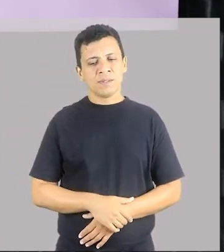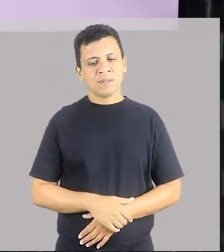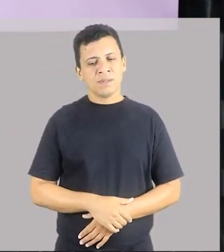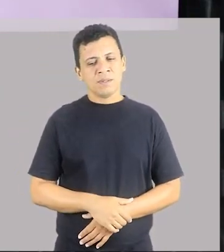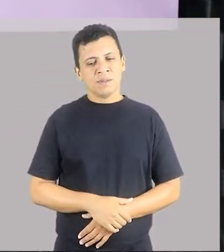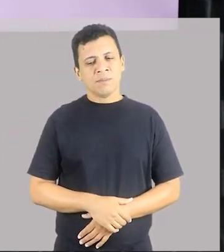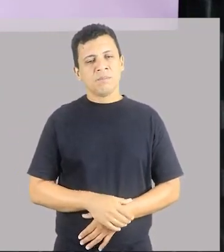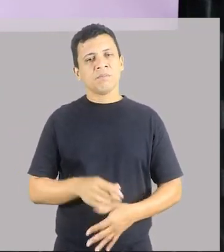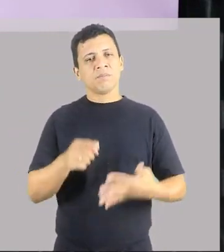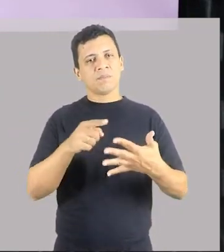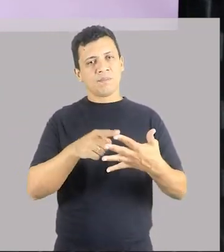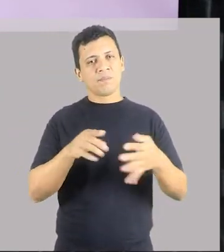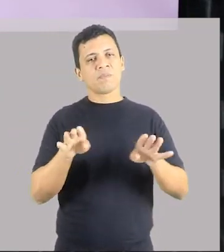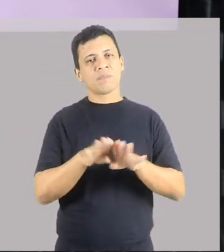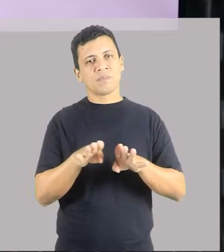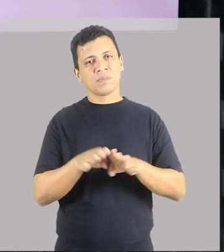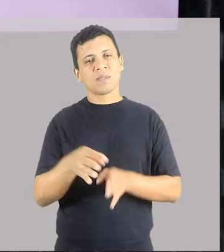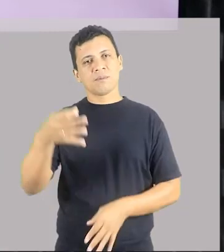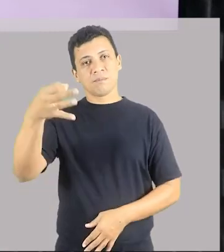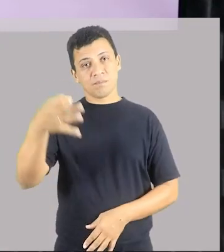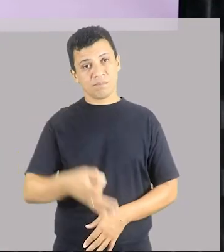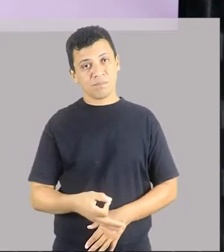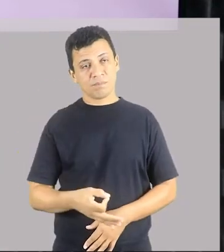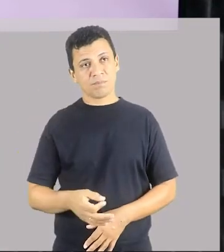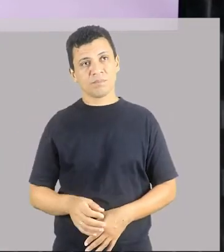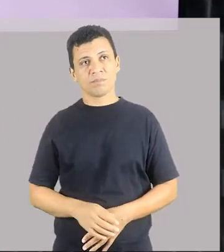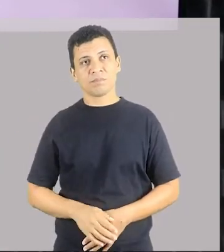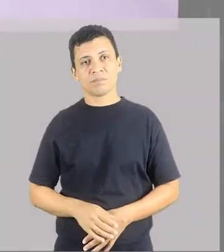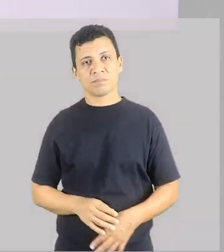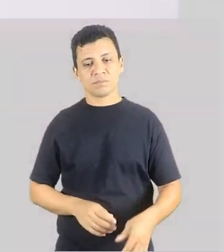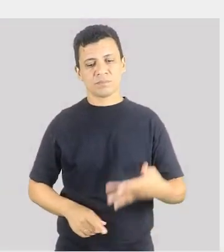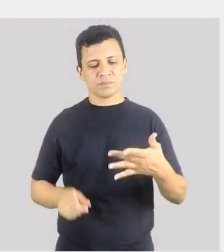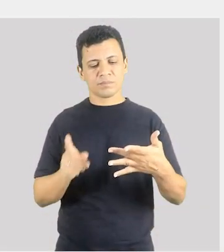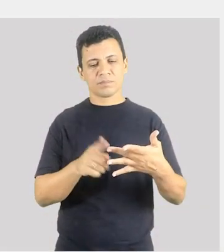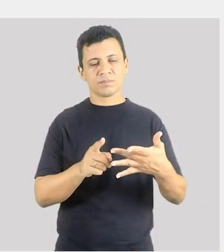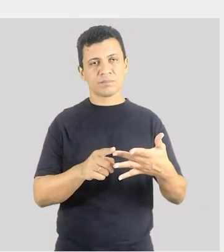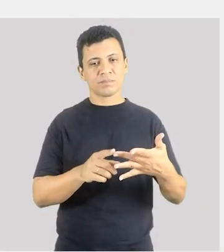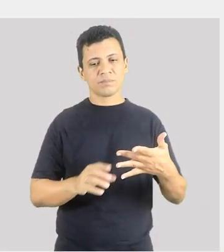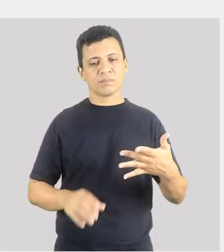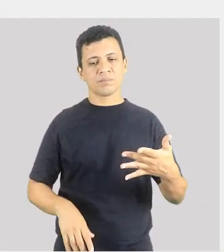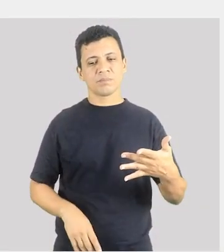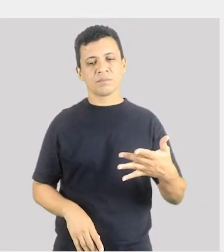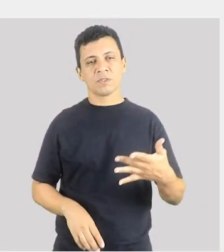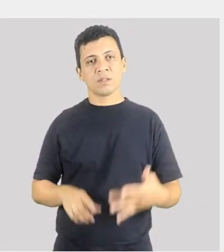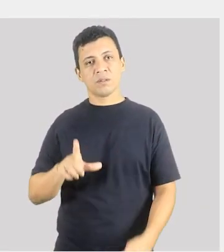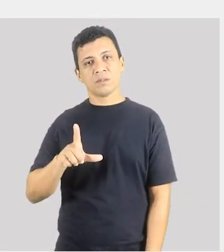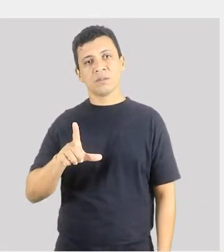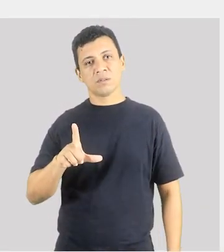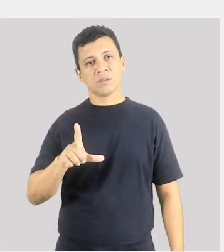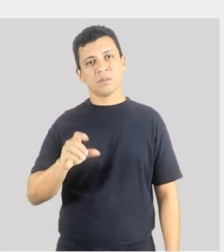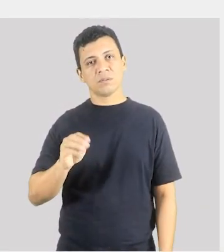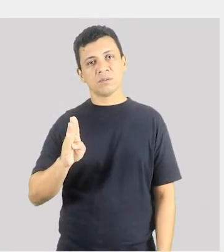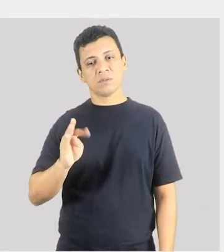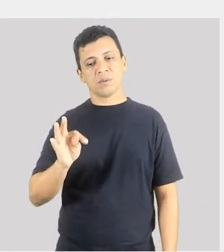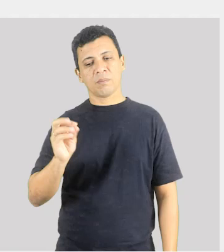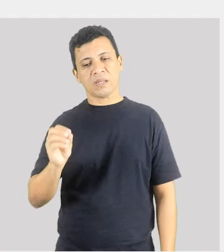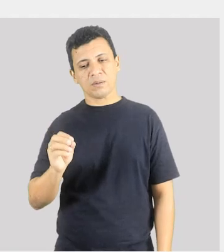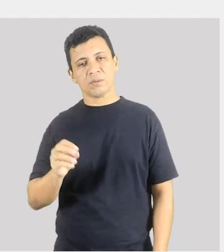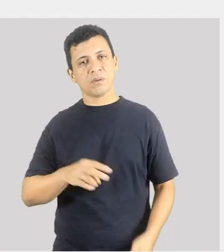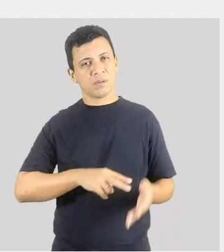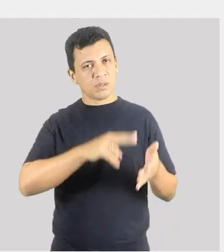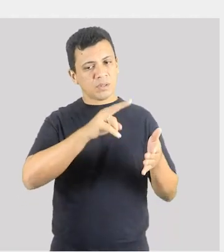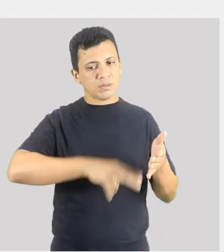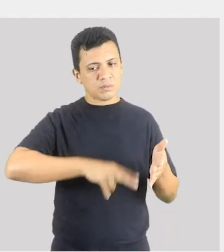então Confere aí também também a letra B ele quer inadequada a letra C Monteiro Lobato está está sendo